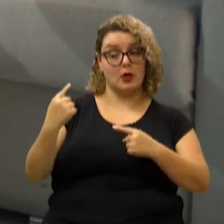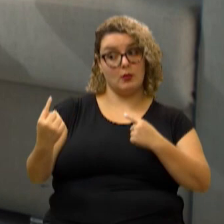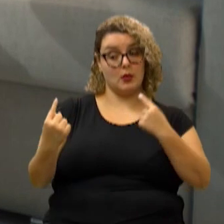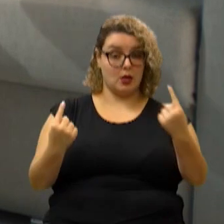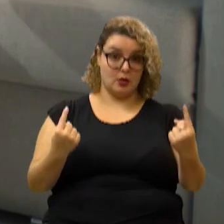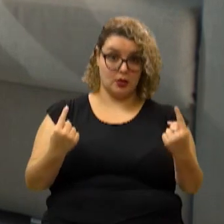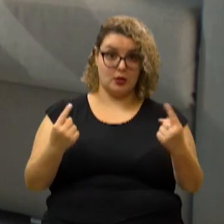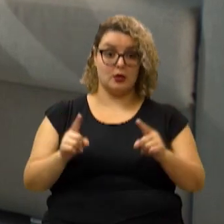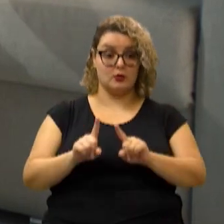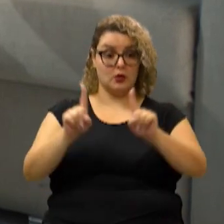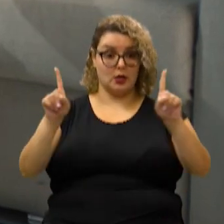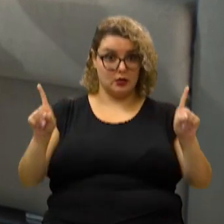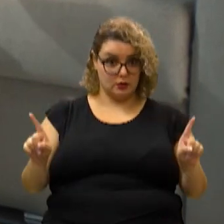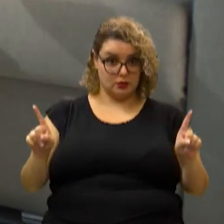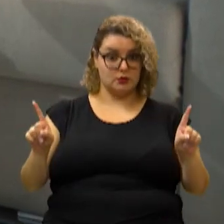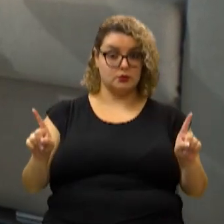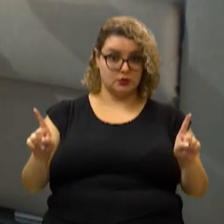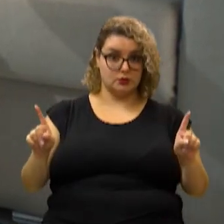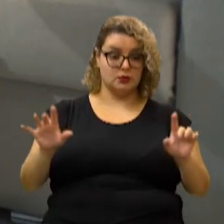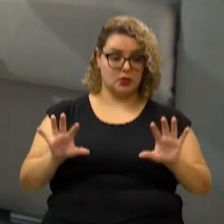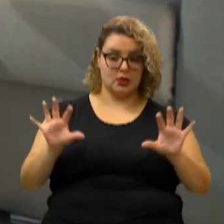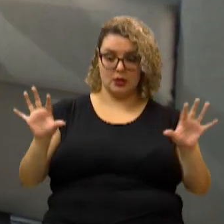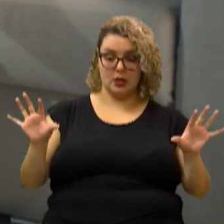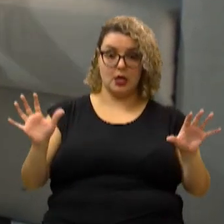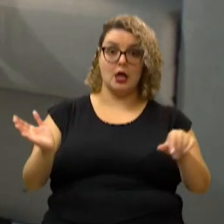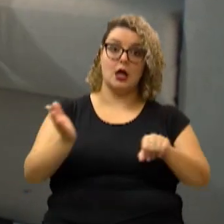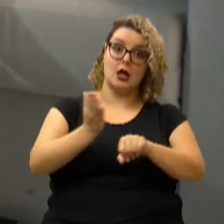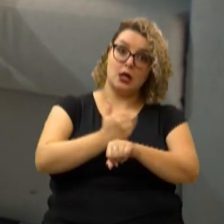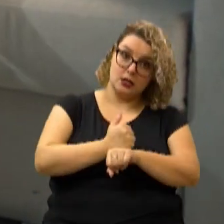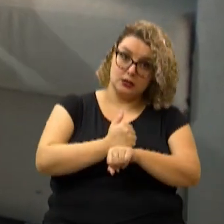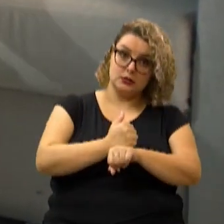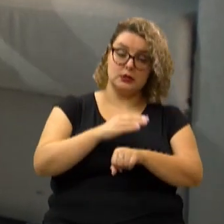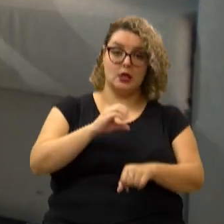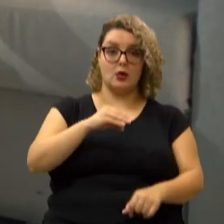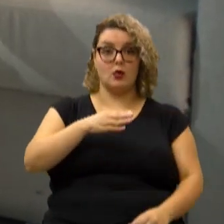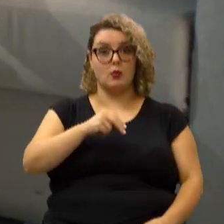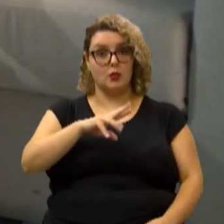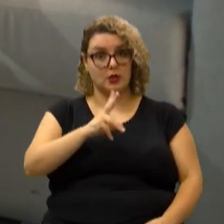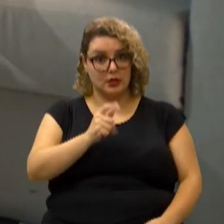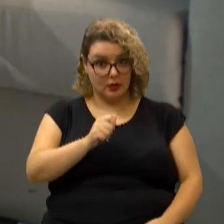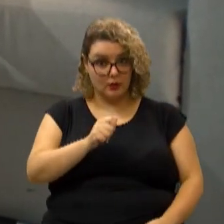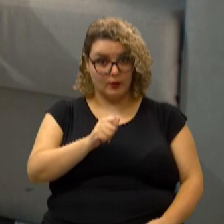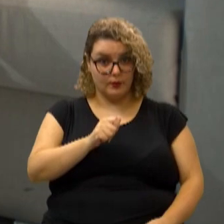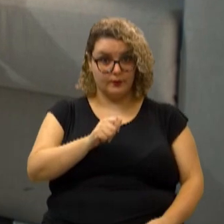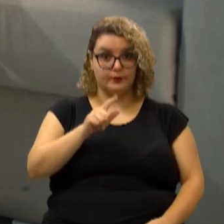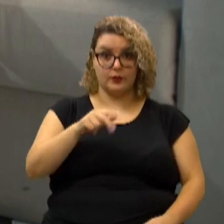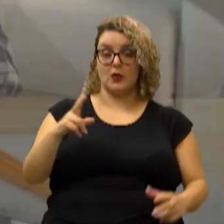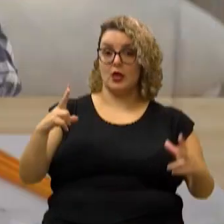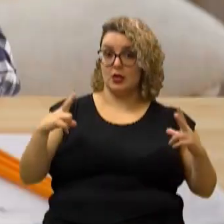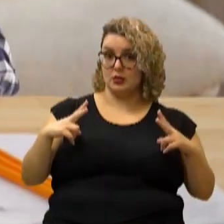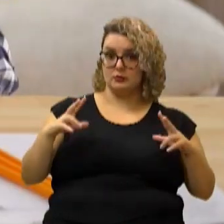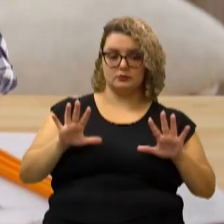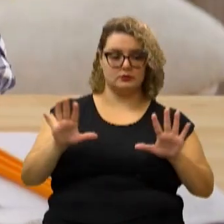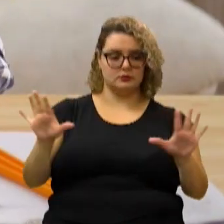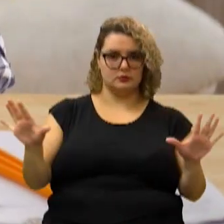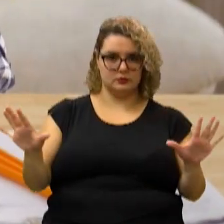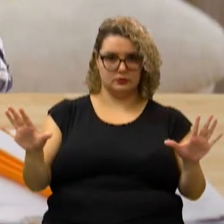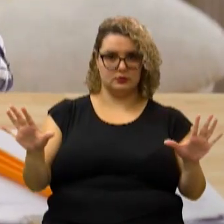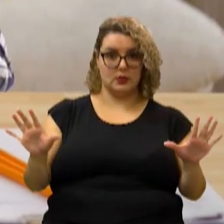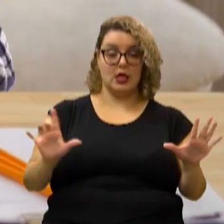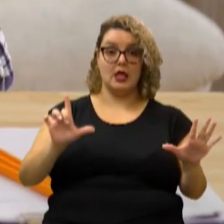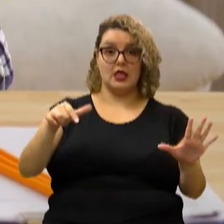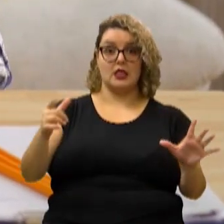conquistado por cada uma das partes separadamente antes da comunhão é individual